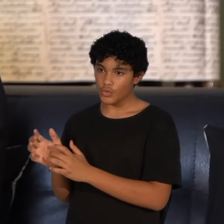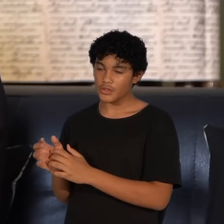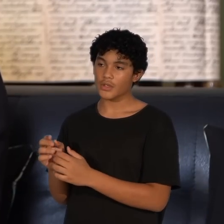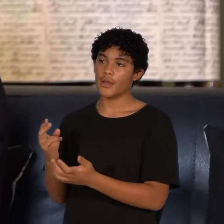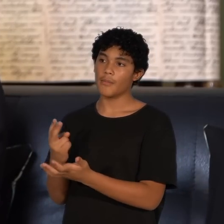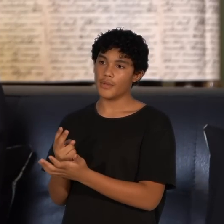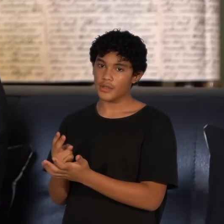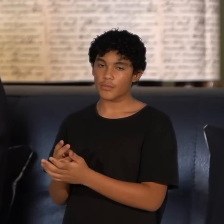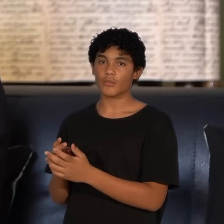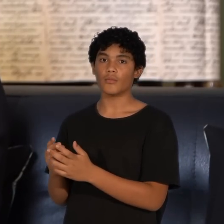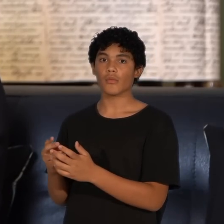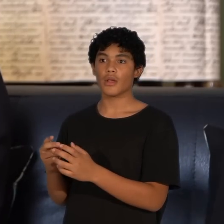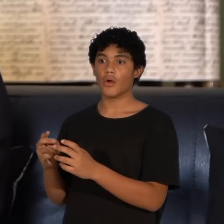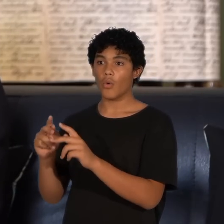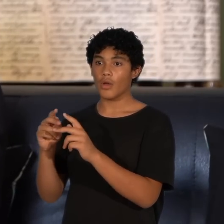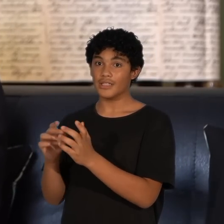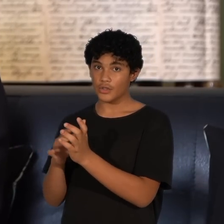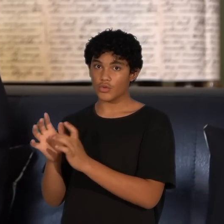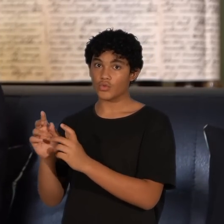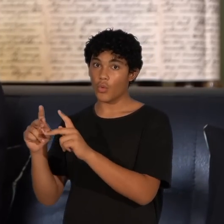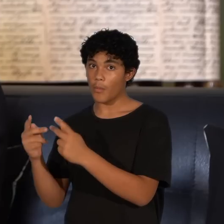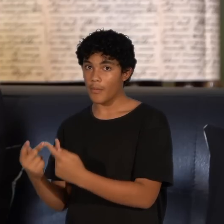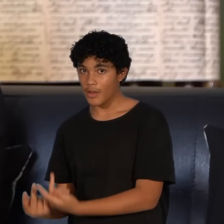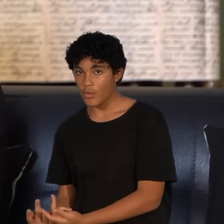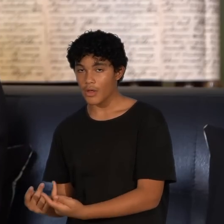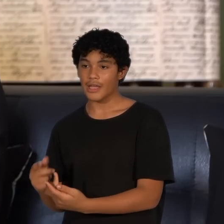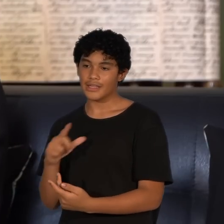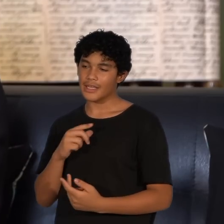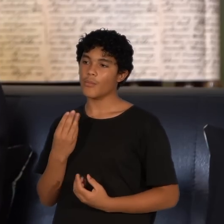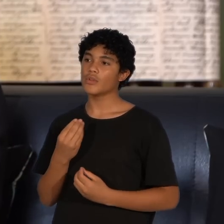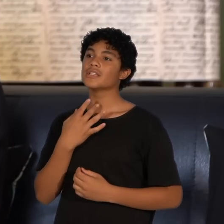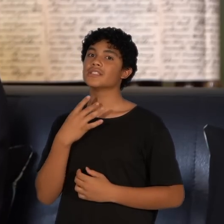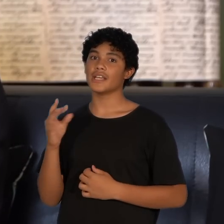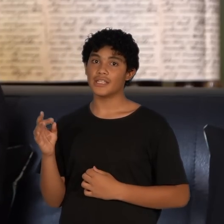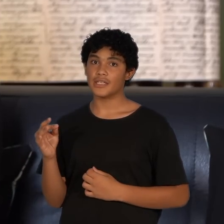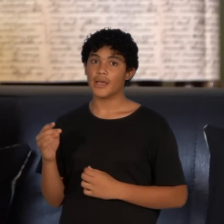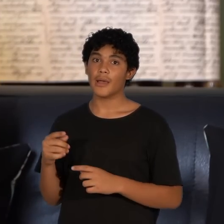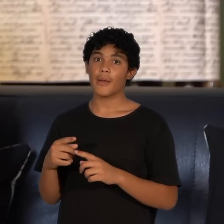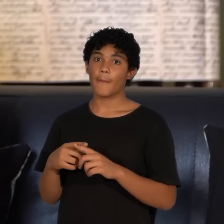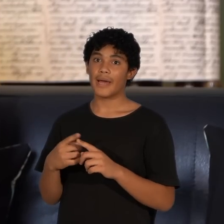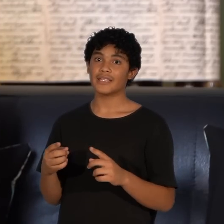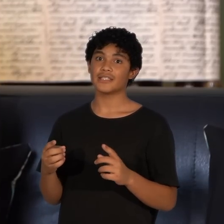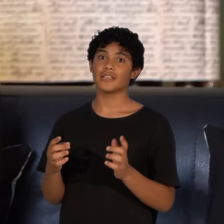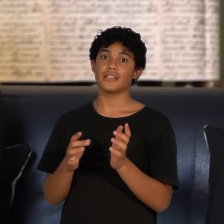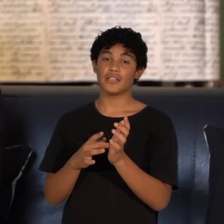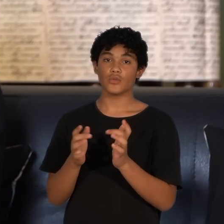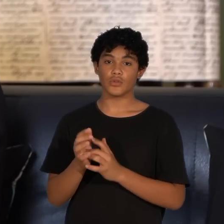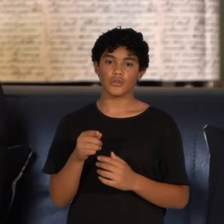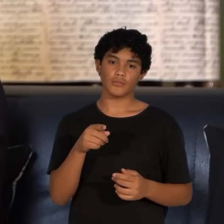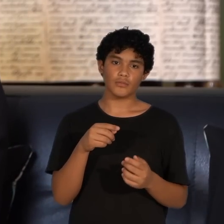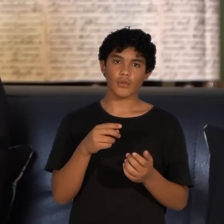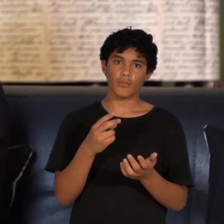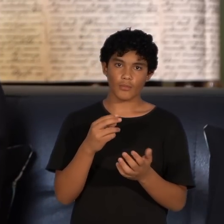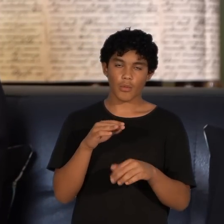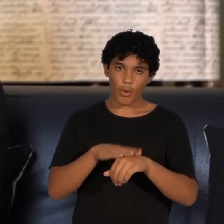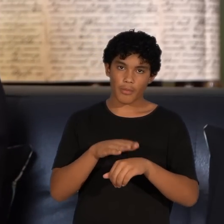sua humanidade estava antes com fome, com sede, não era isso? Pois é, mas ele também, pela missão, ele entrou também em plenitude